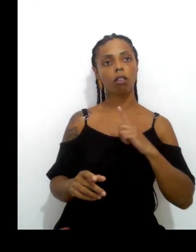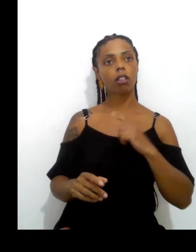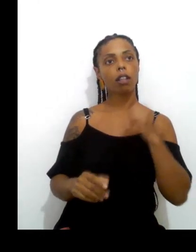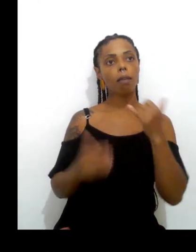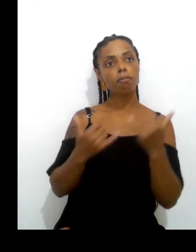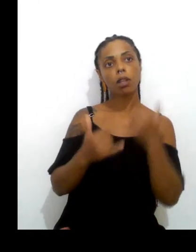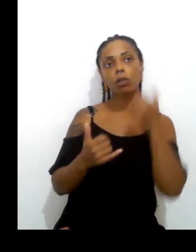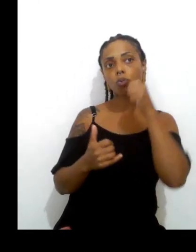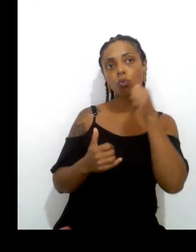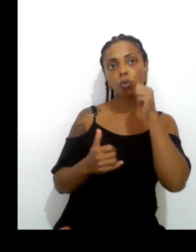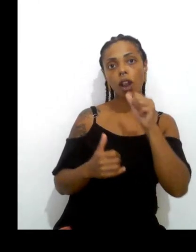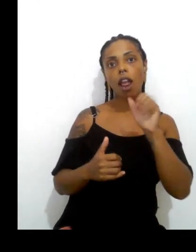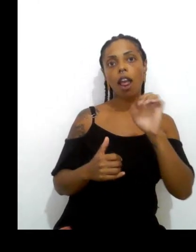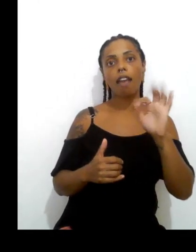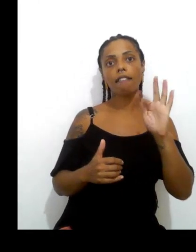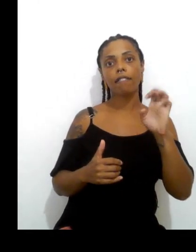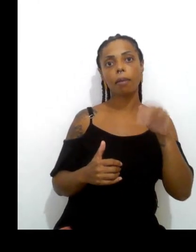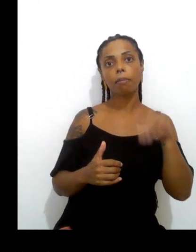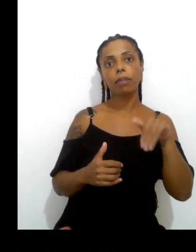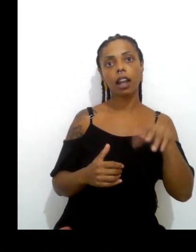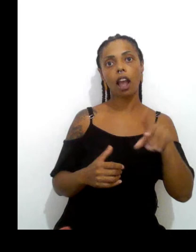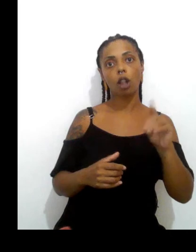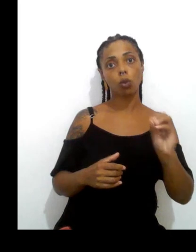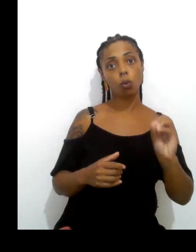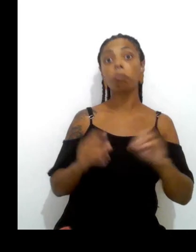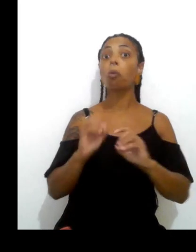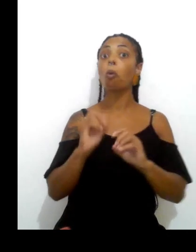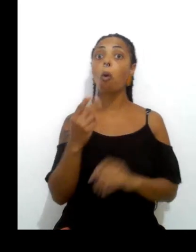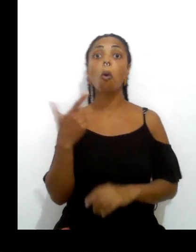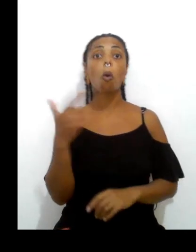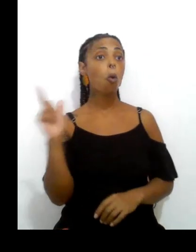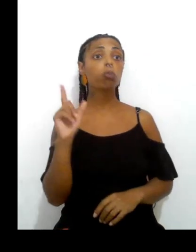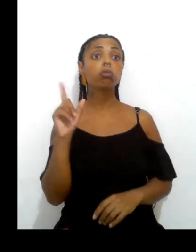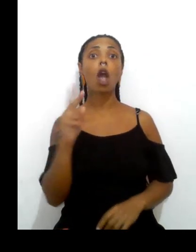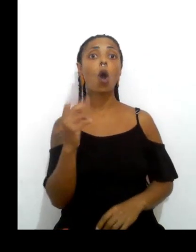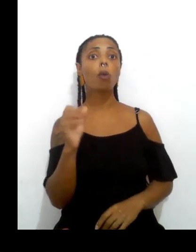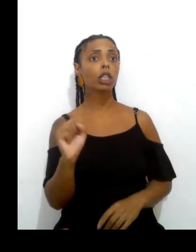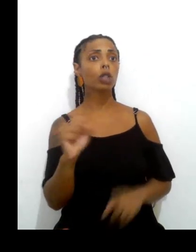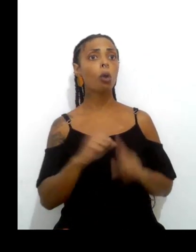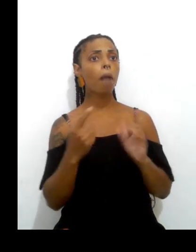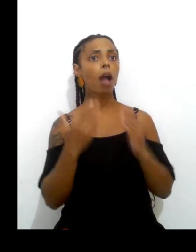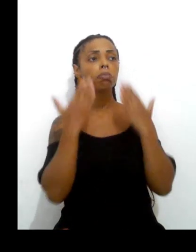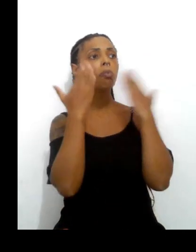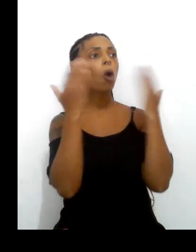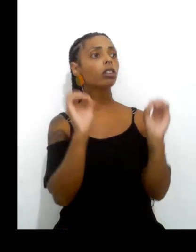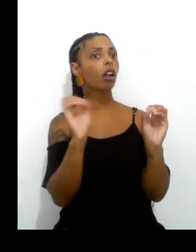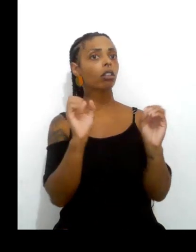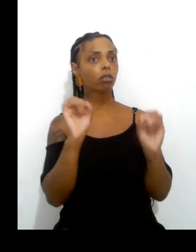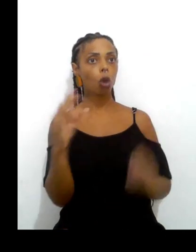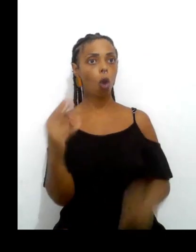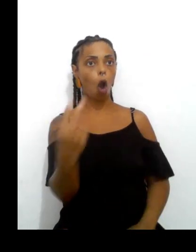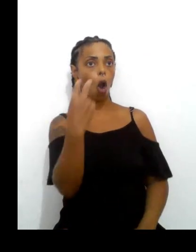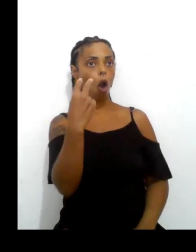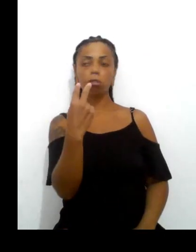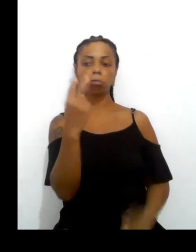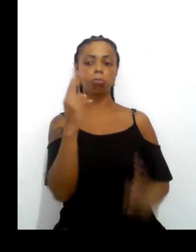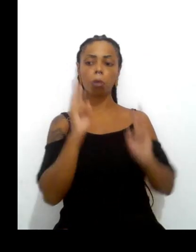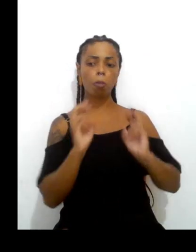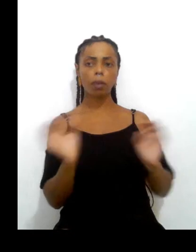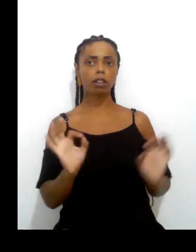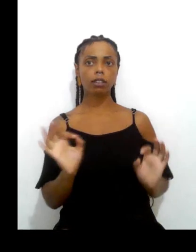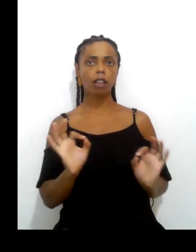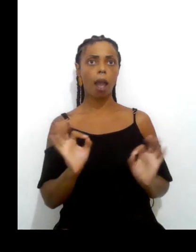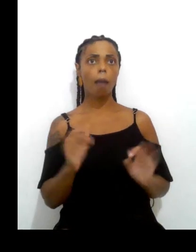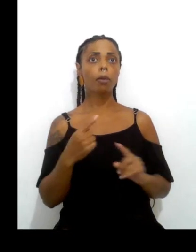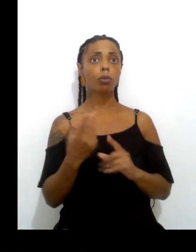sexuais adequados digamos assim como ele que não eram não era possível detectá-los socialmente porque seus desejos